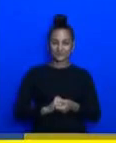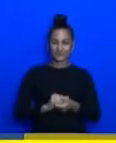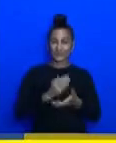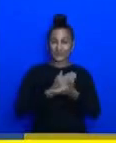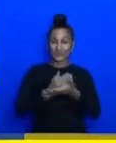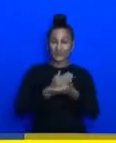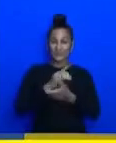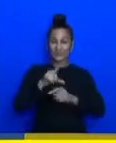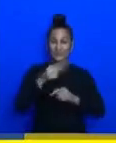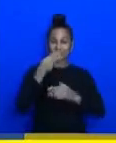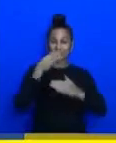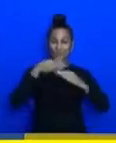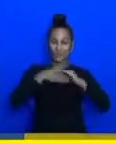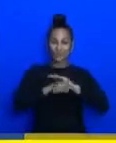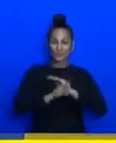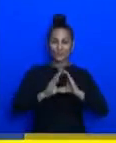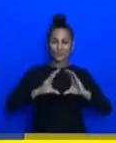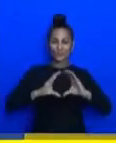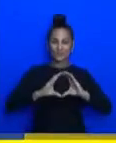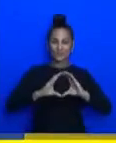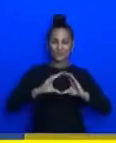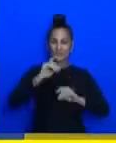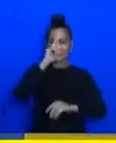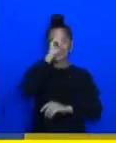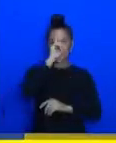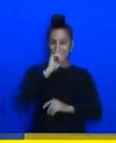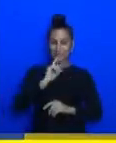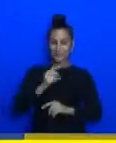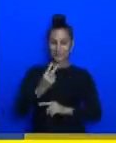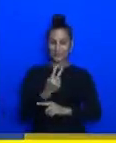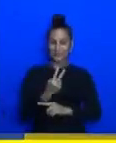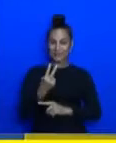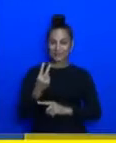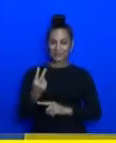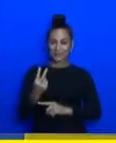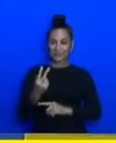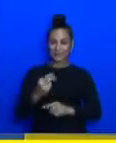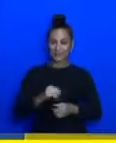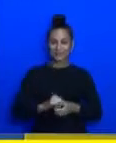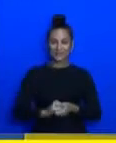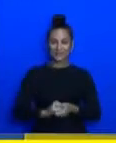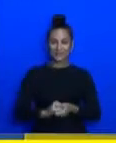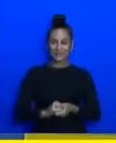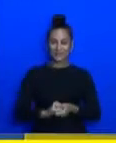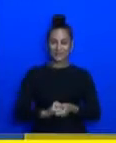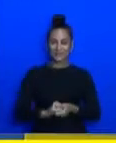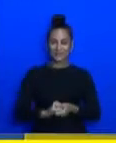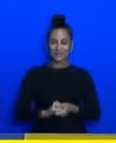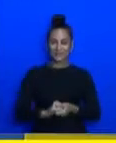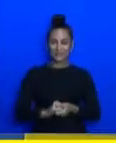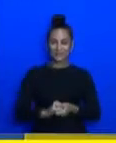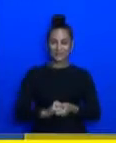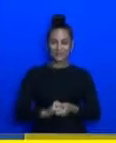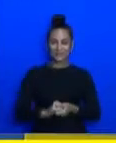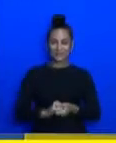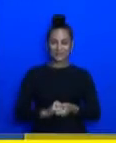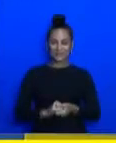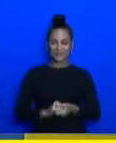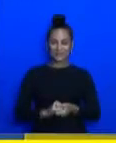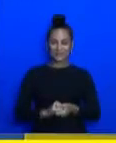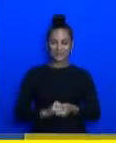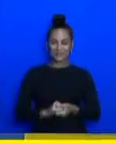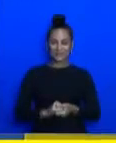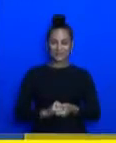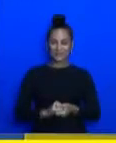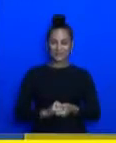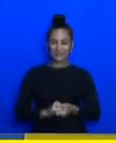Está começando o sorteio da Time Mania. Bola amarela, 22. Amarela número 22.